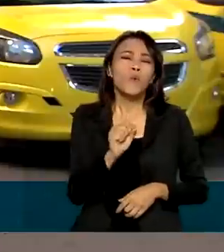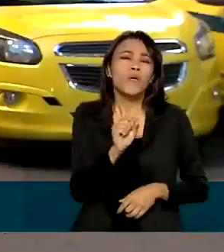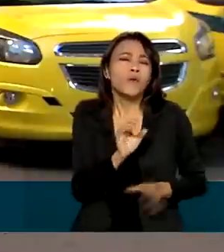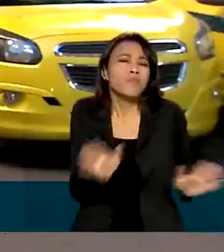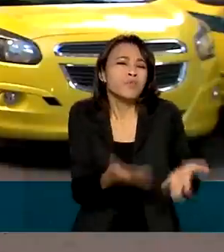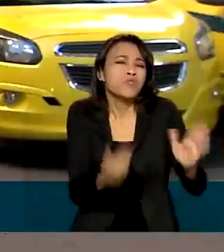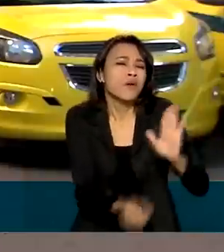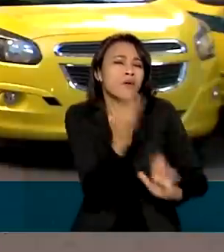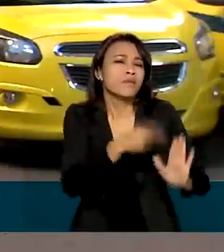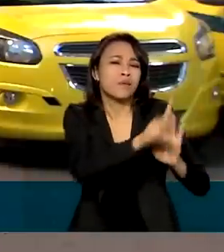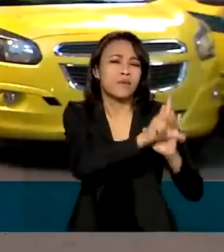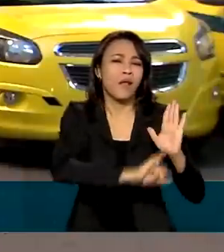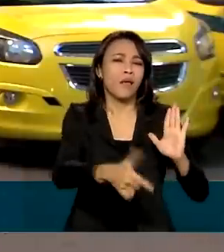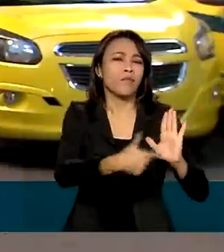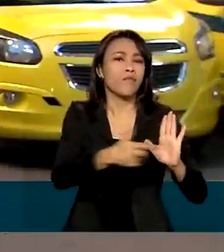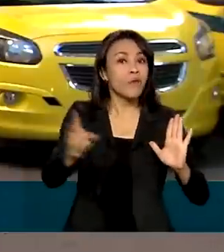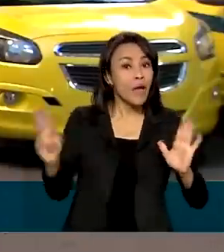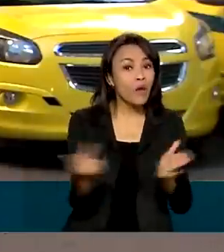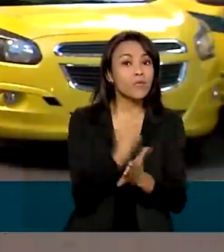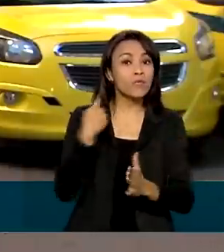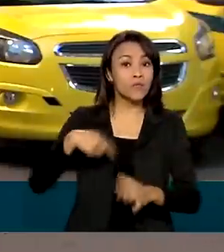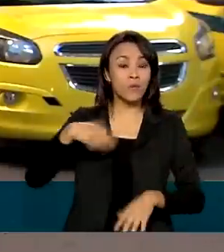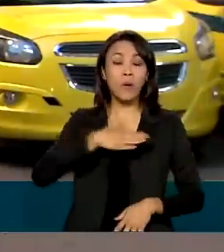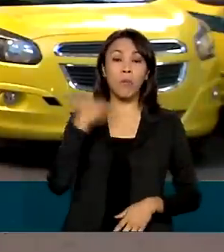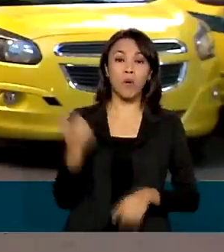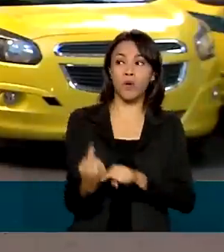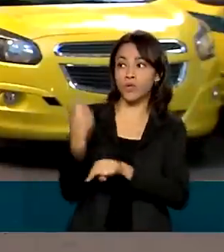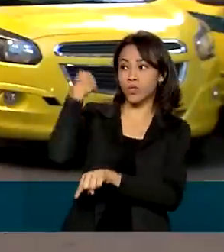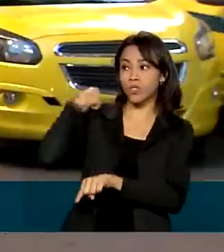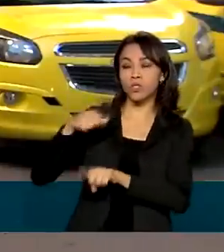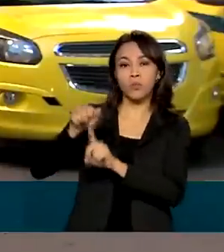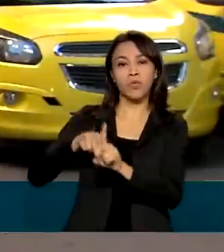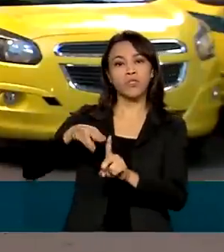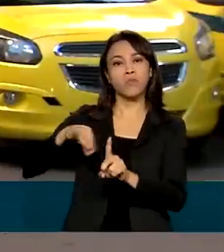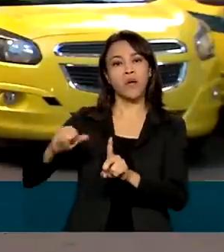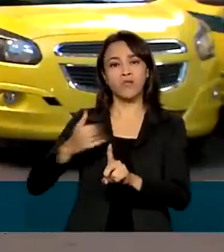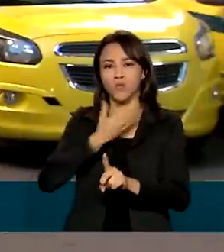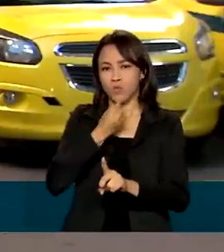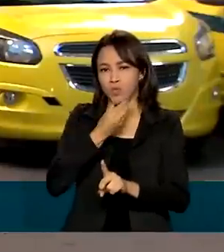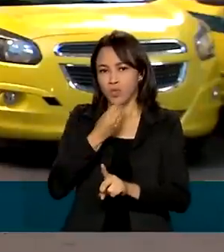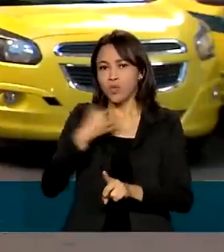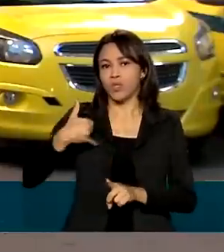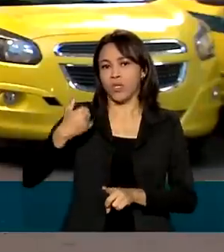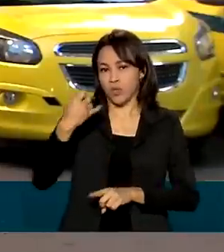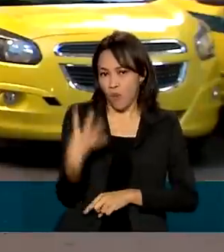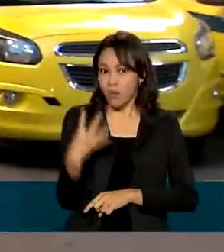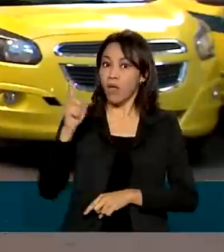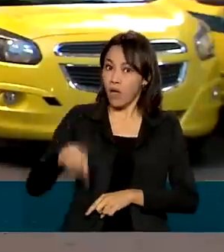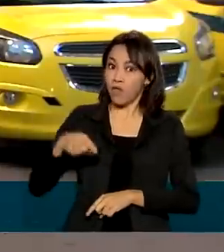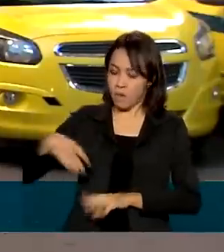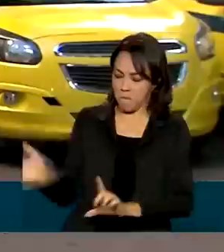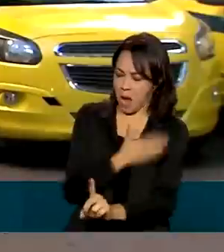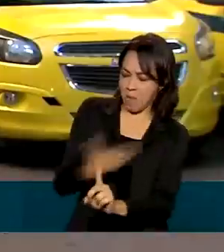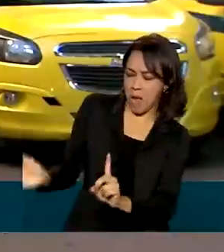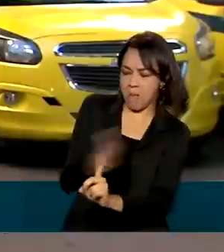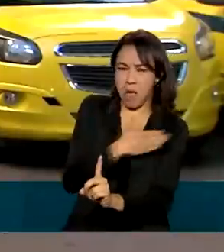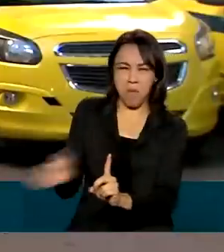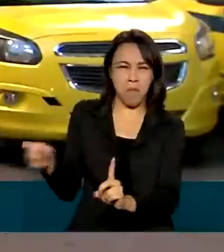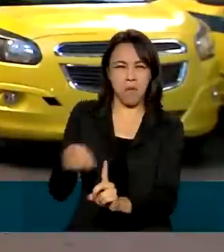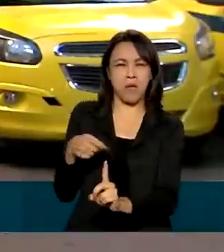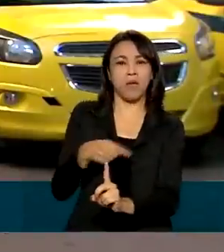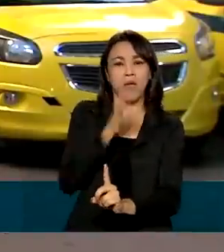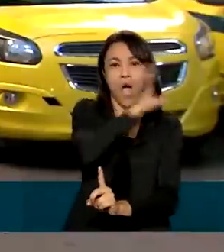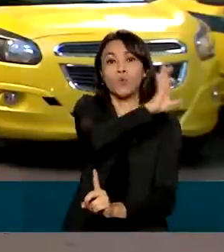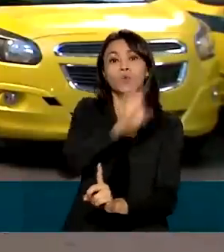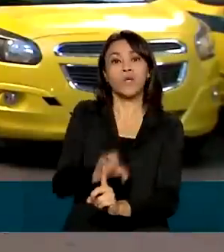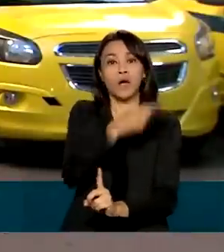lei foi o do caso do assassinato do menino Henri Borel em março do ano passado. Henri foi morto depois de ter sido espancado. E os